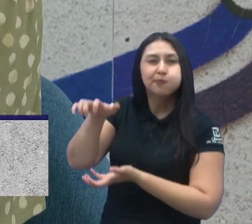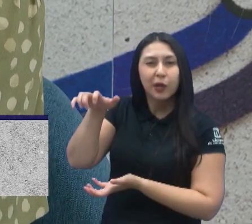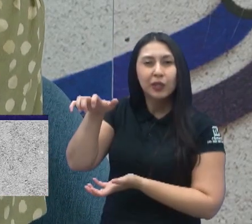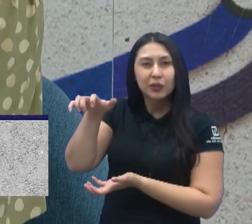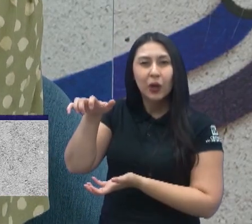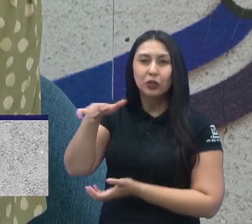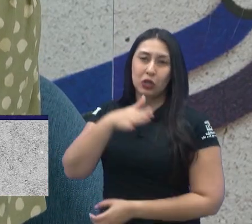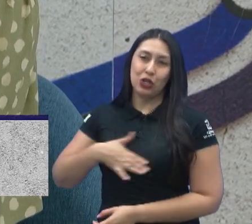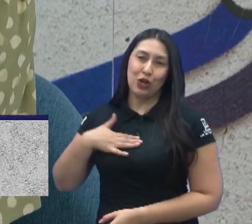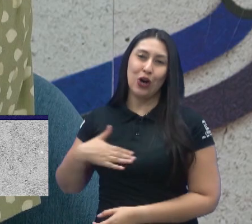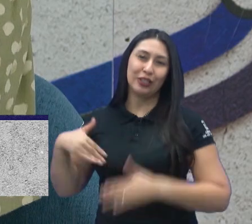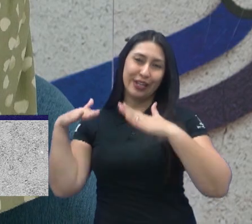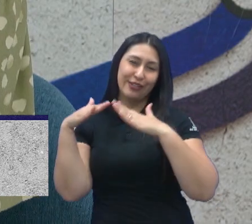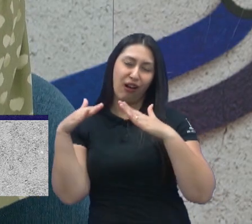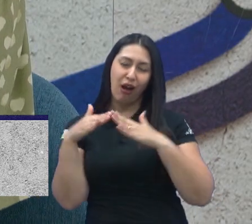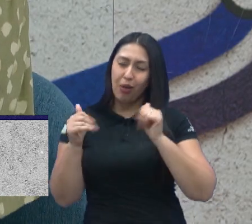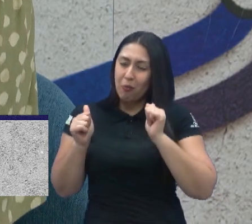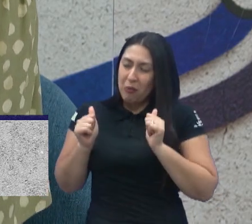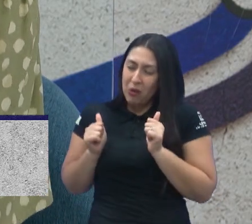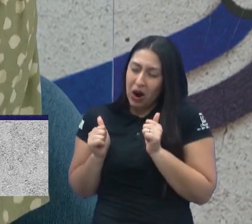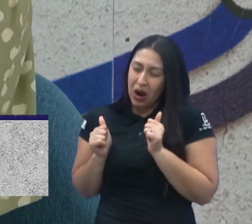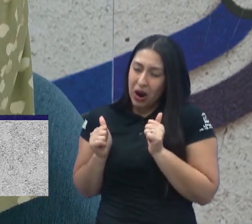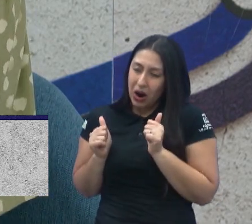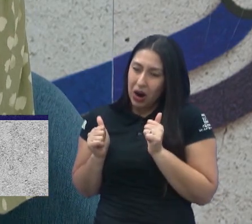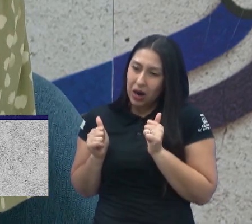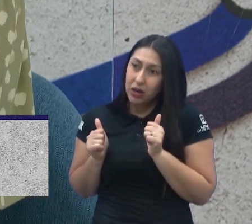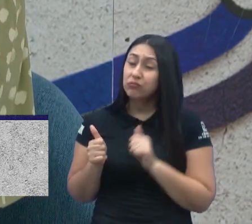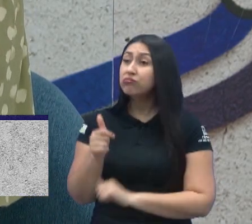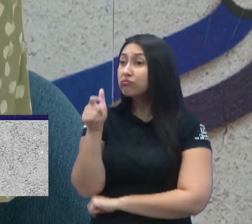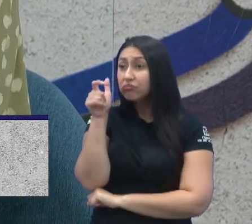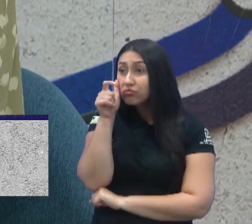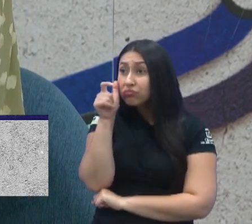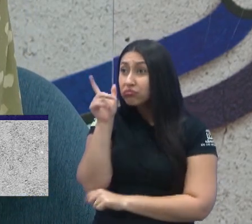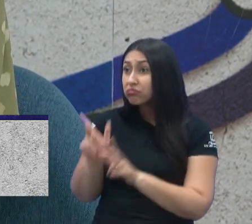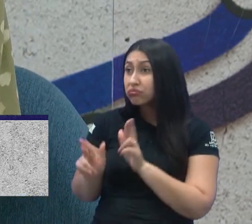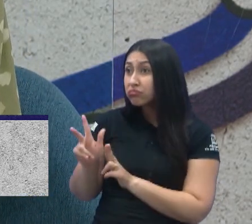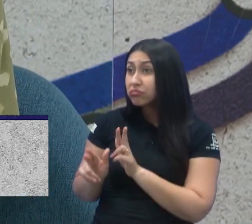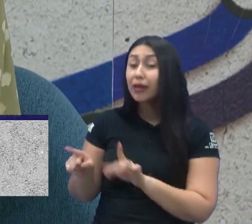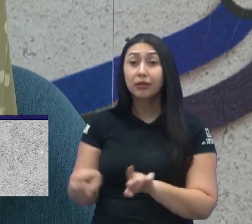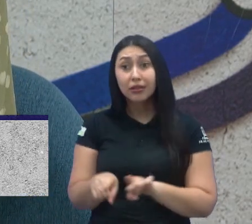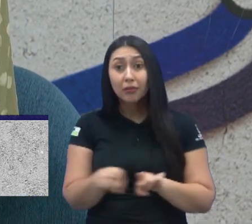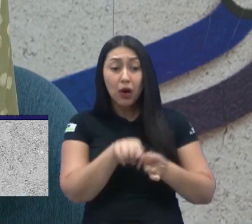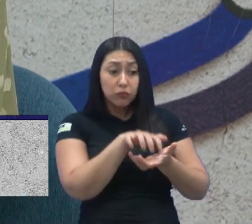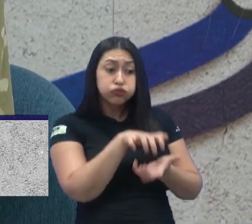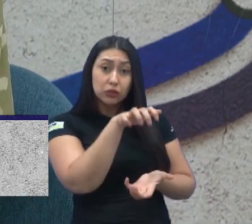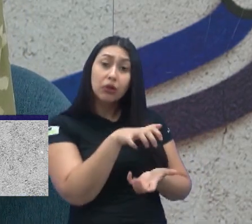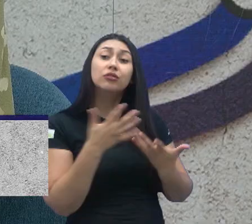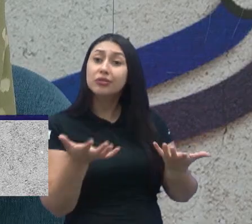de ficar em casa, quietinho, seguindo uma série, né? Quanto aquele idoso que quer